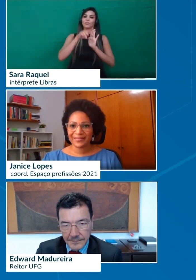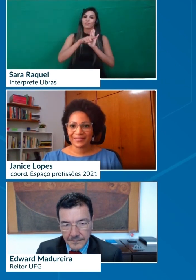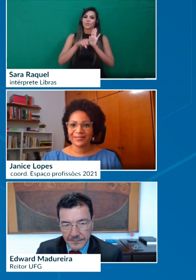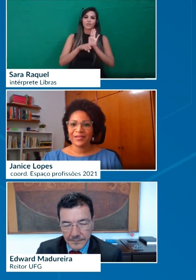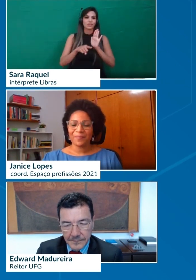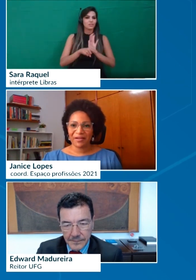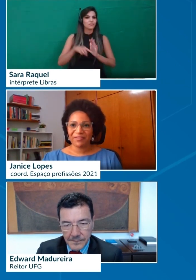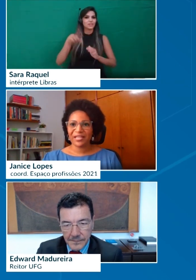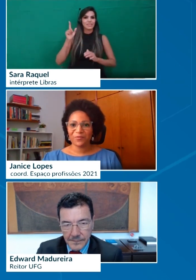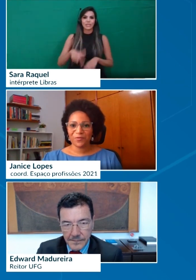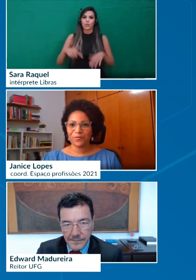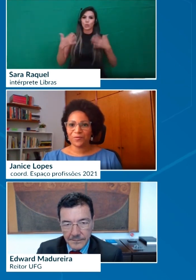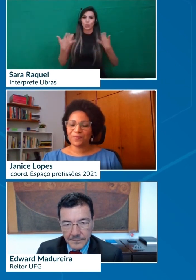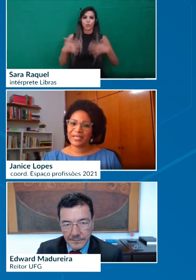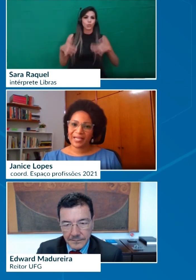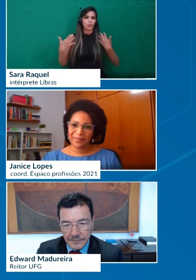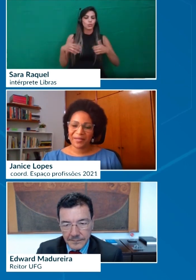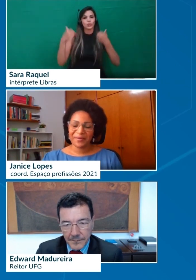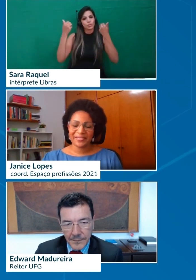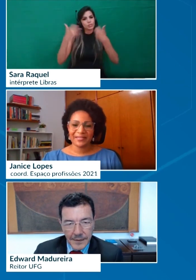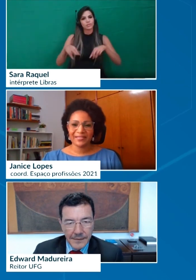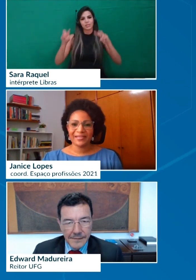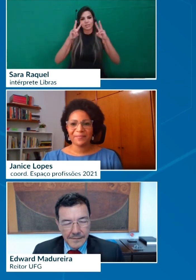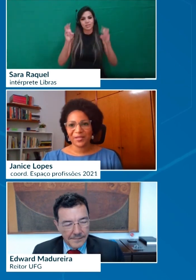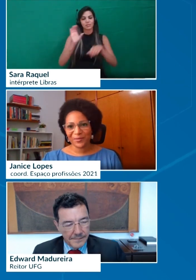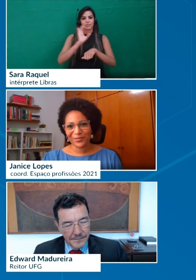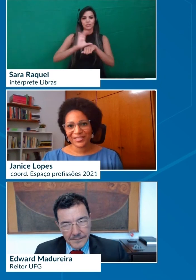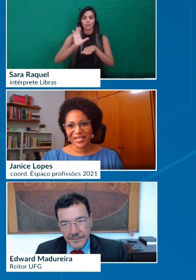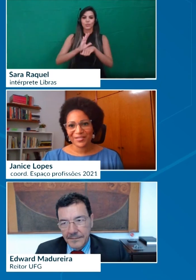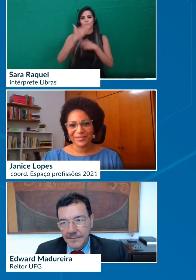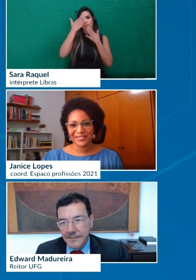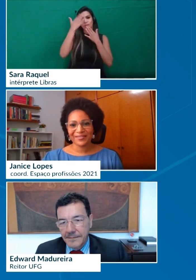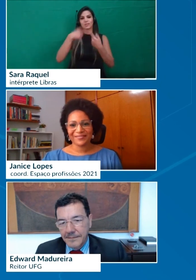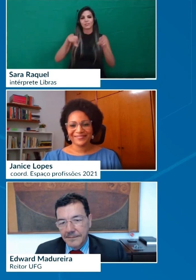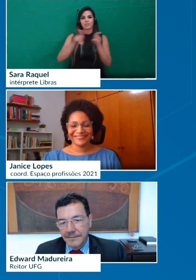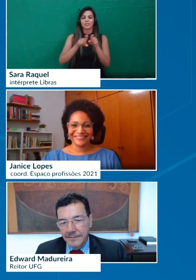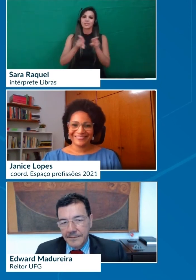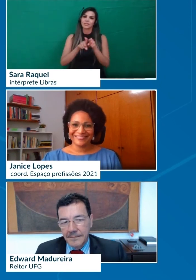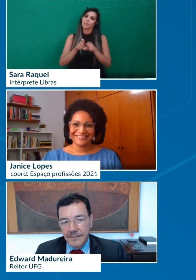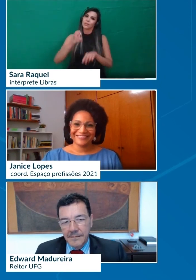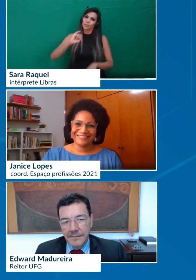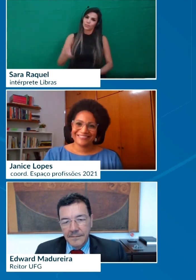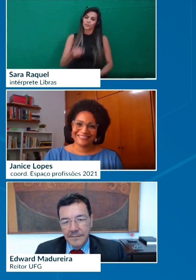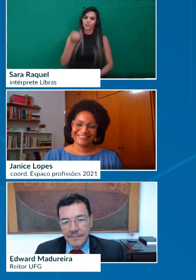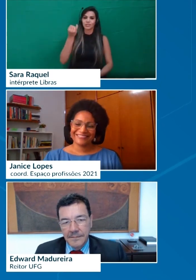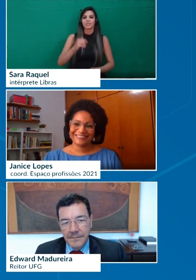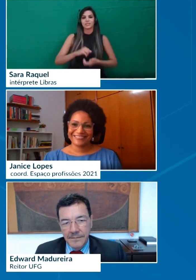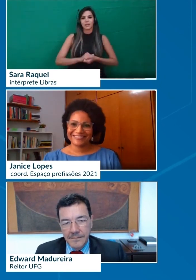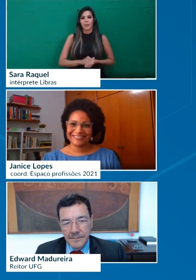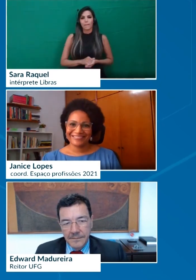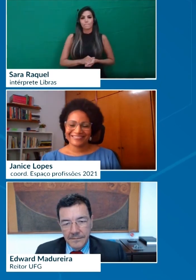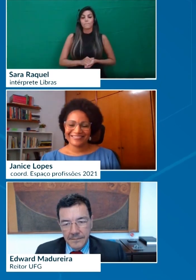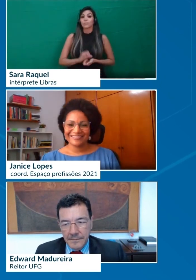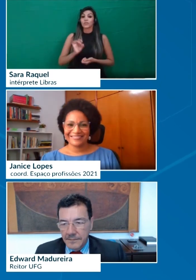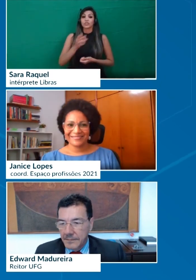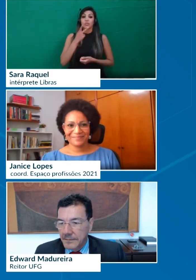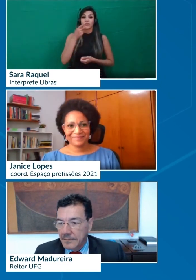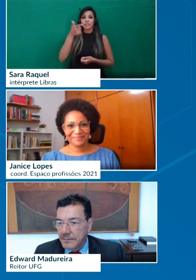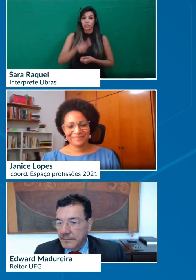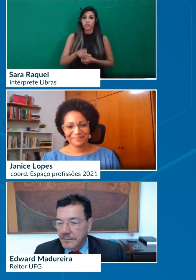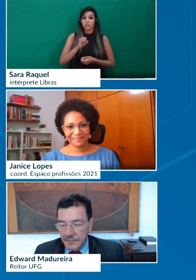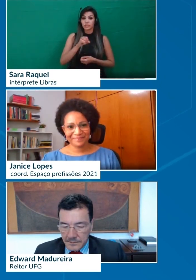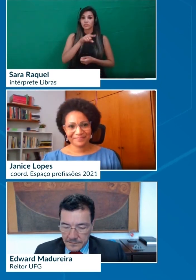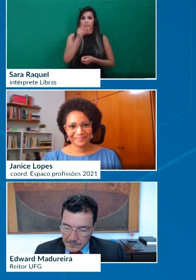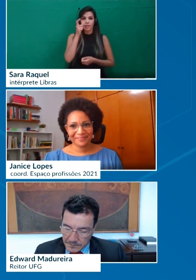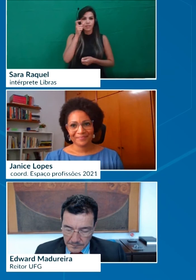muito intensa para falar dos cursos. Obrigada pela parceria e pela oportunidade, Marcelo. Bacana, né? Só reforçando aí, ó, se você tem interesse